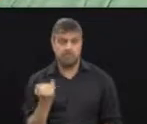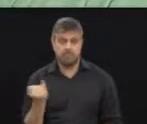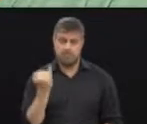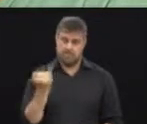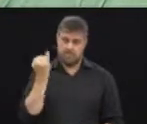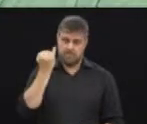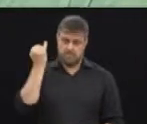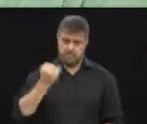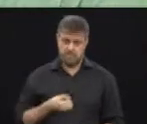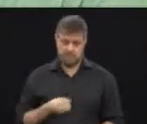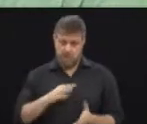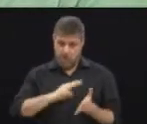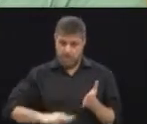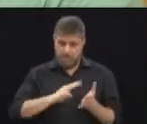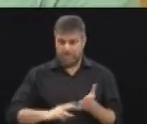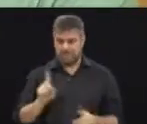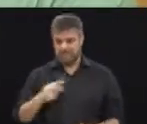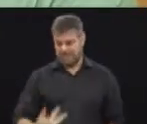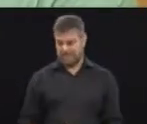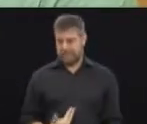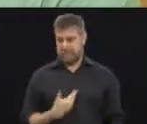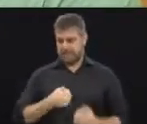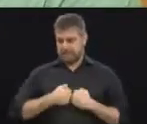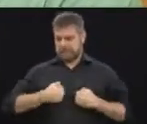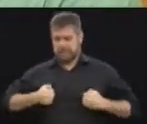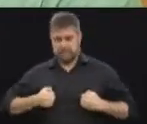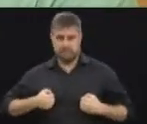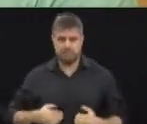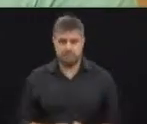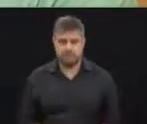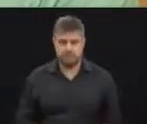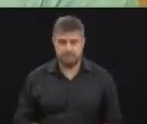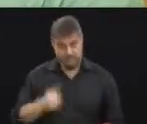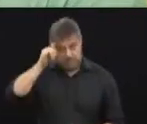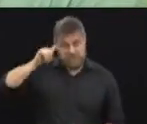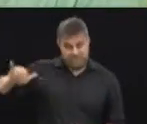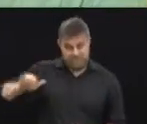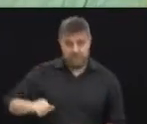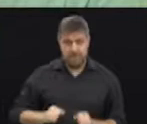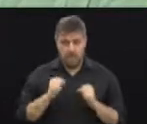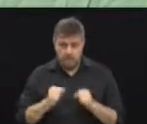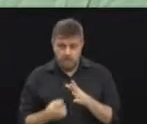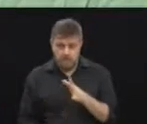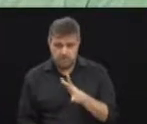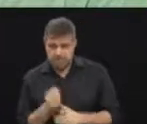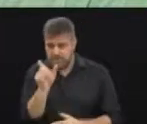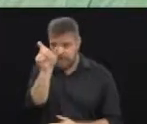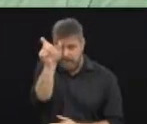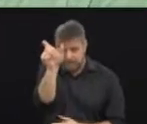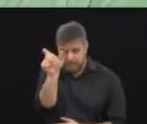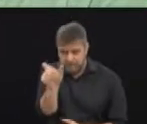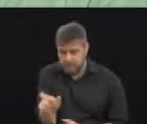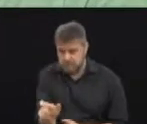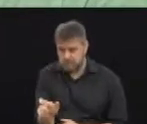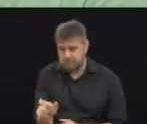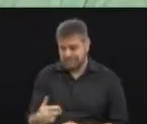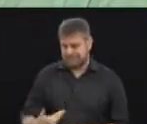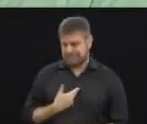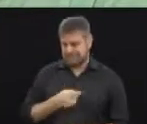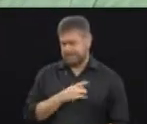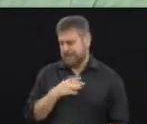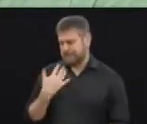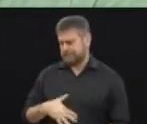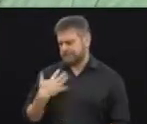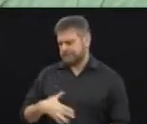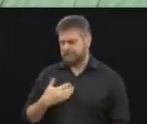muito importante com um método menos invasivo do que uma cirurgia. Então, ele pode ser aplicado naquele paciente que não